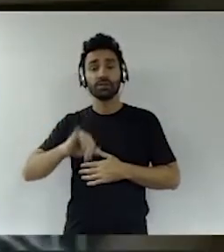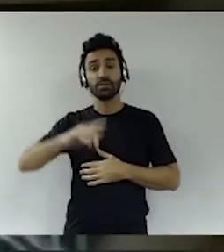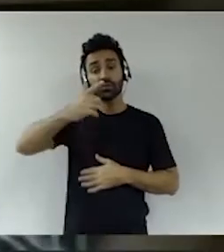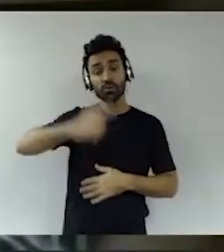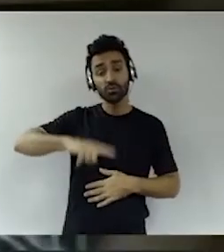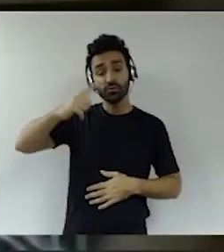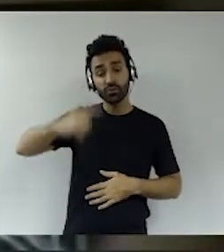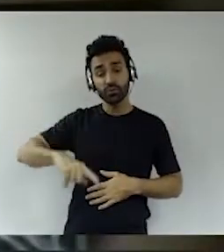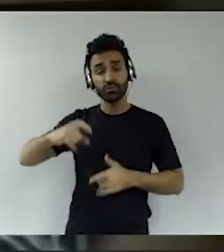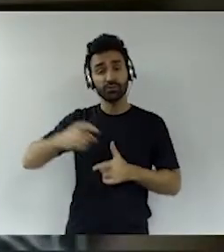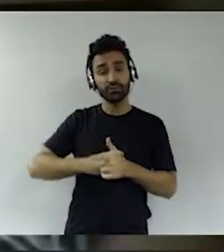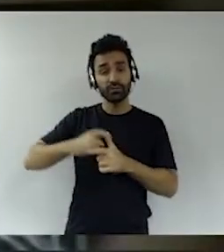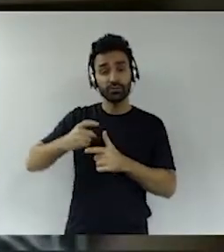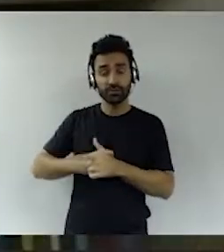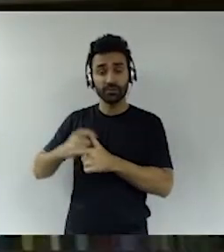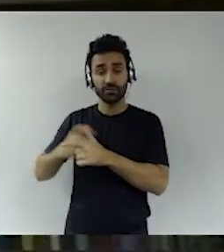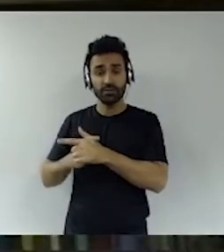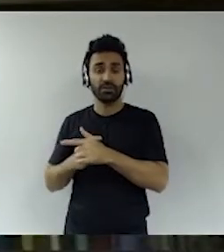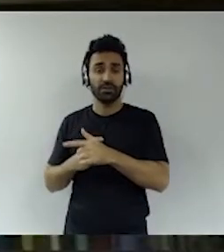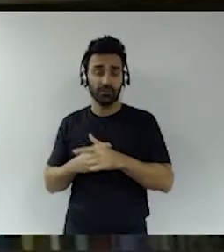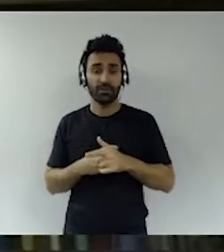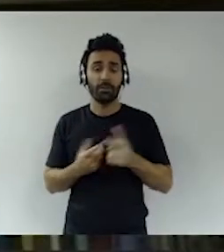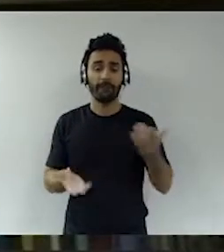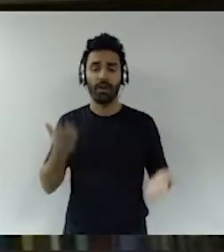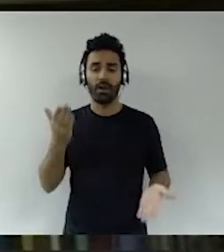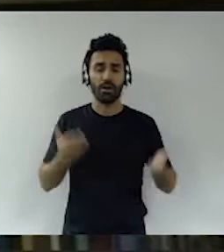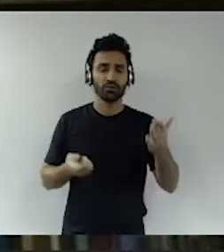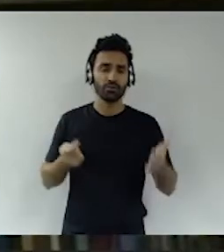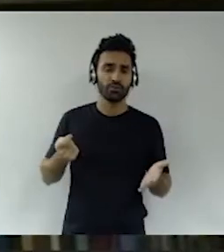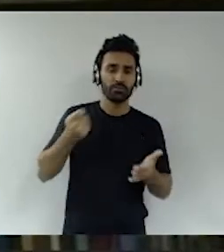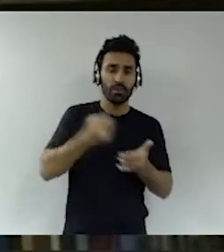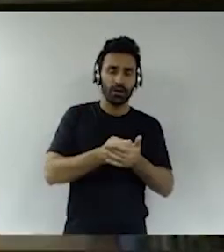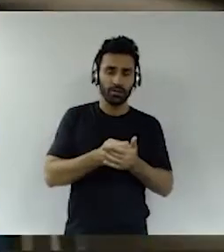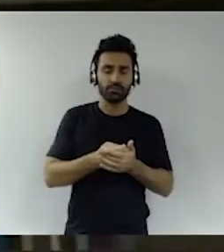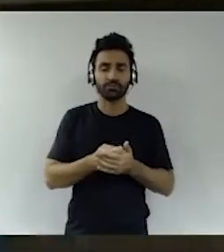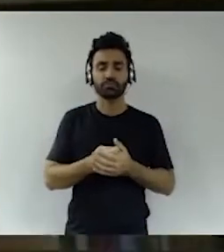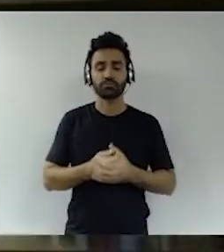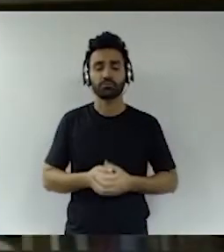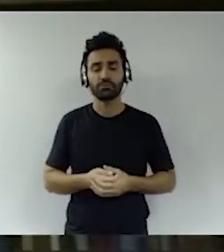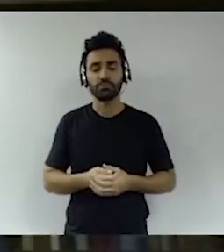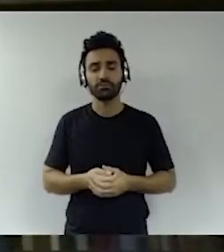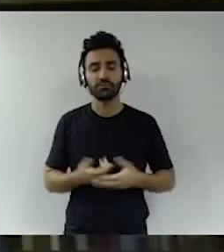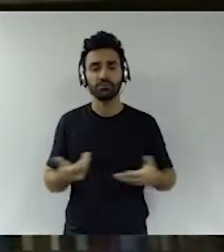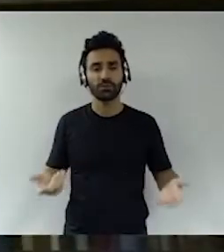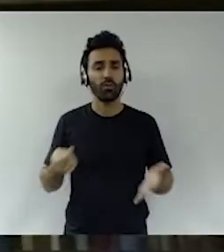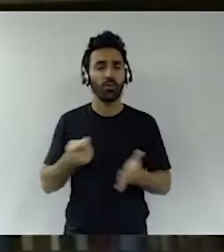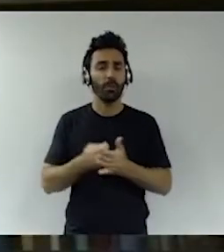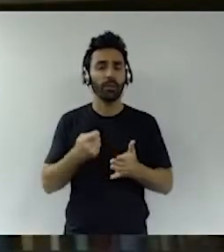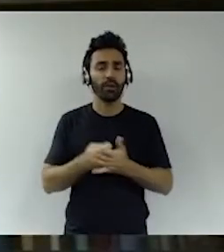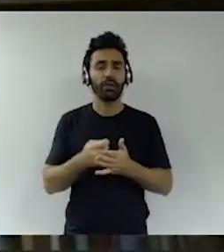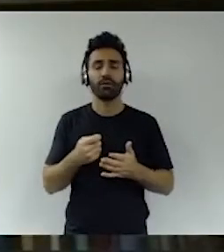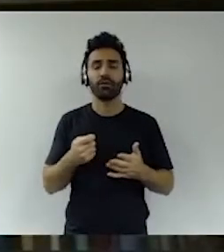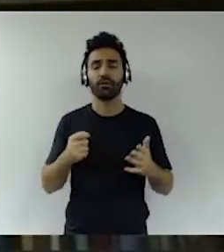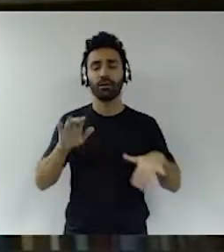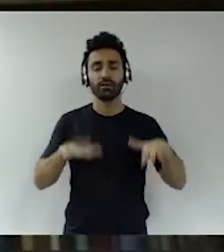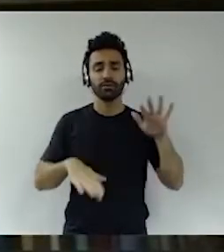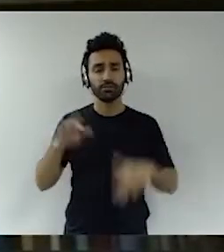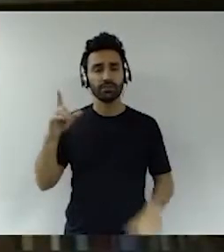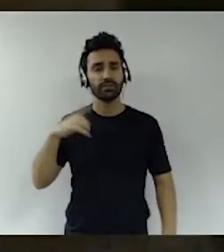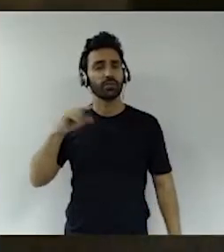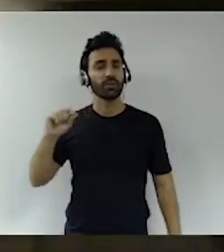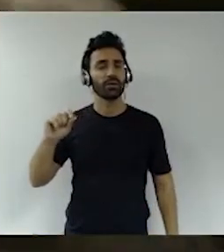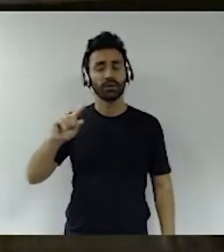recorrentes déficits nos seus balanços de pagamentos e obrigando-os a terem, muitas vezes,